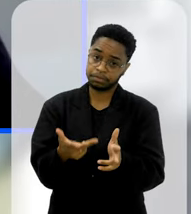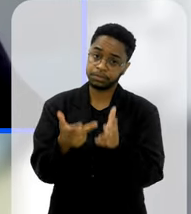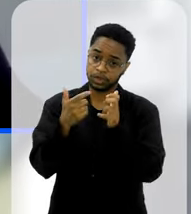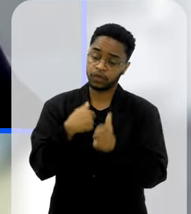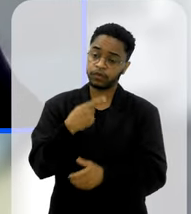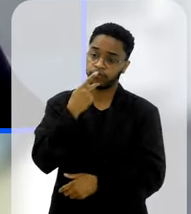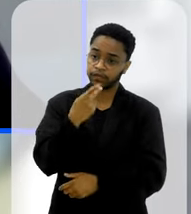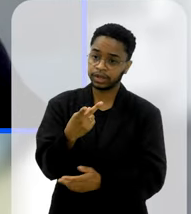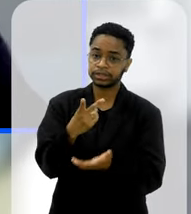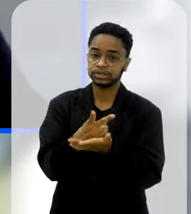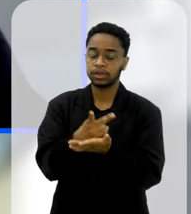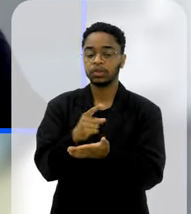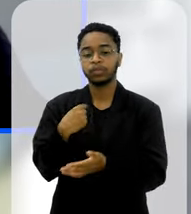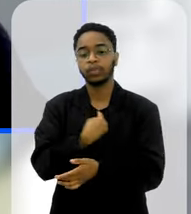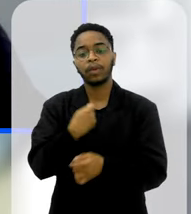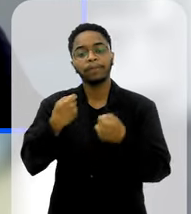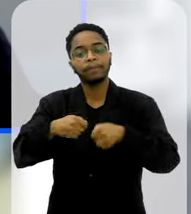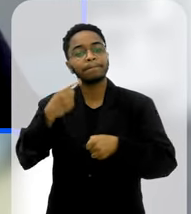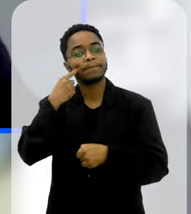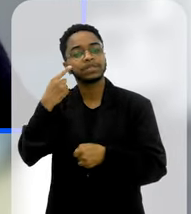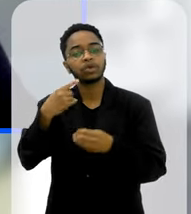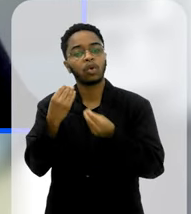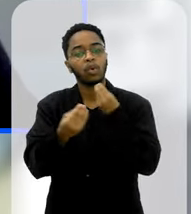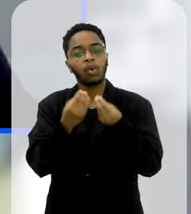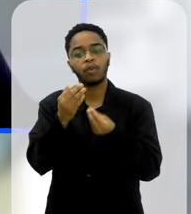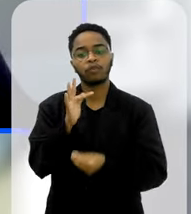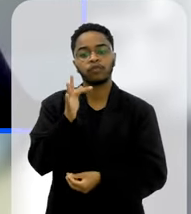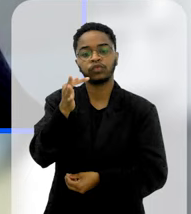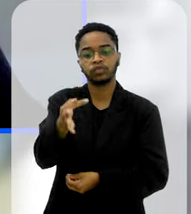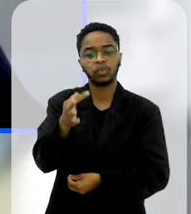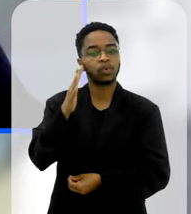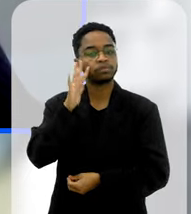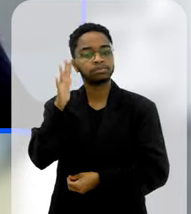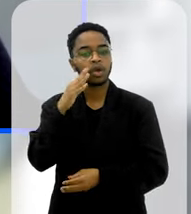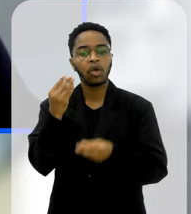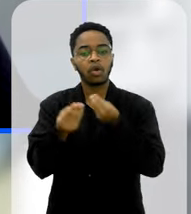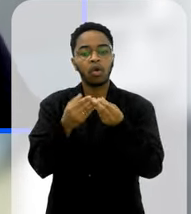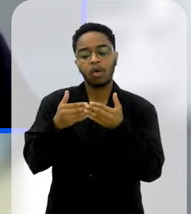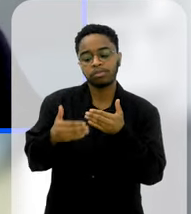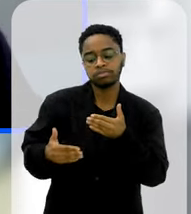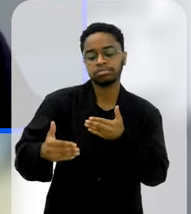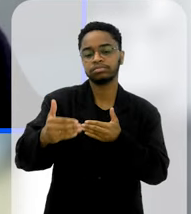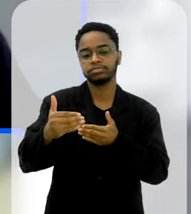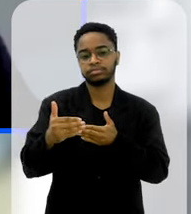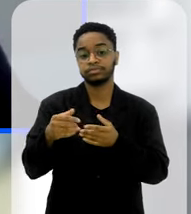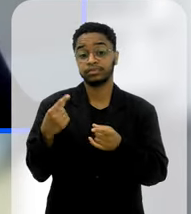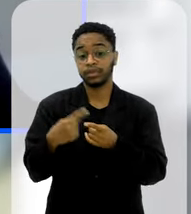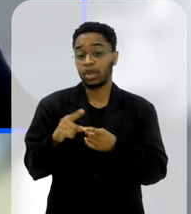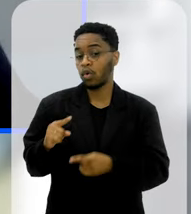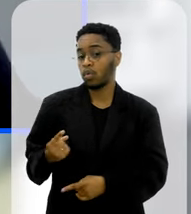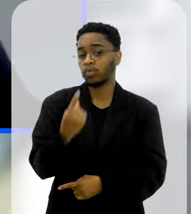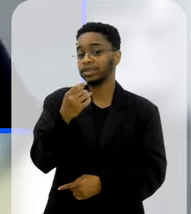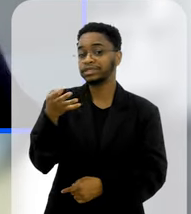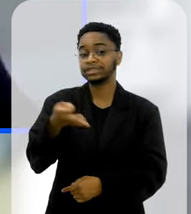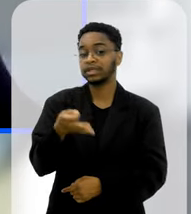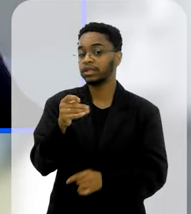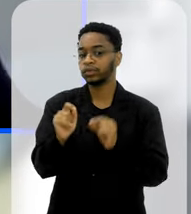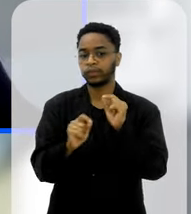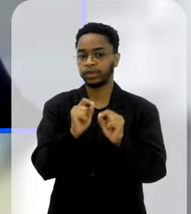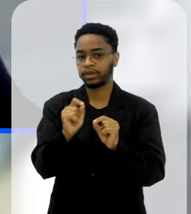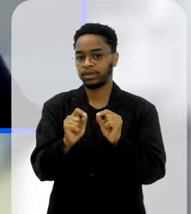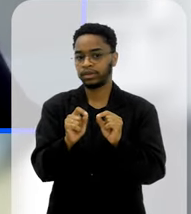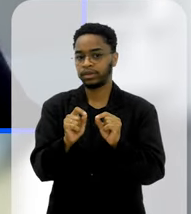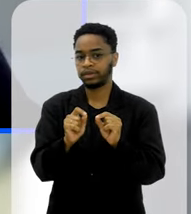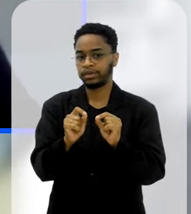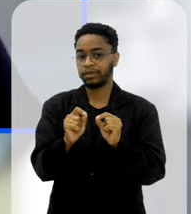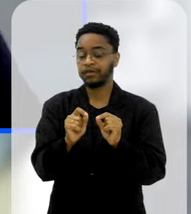né? Cada vez eu falo mais para a gente pensar, né, como vai ser o amanhã, como vai ser daqui a pouco, que a única